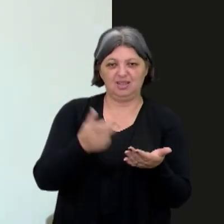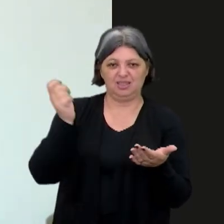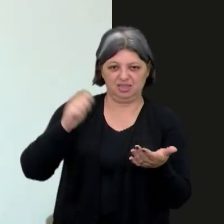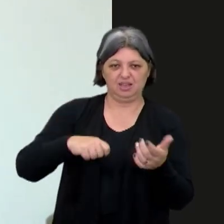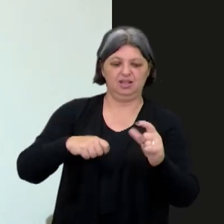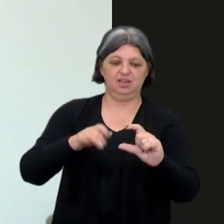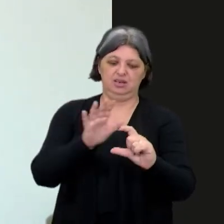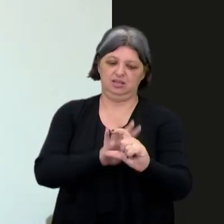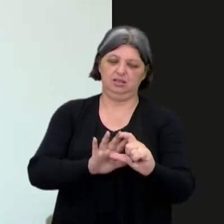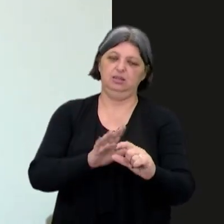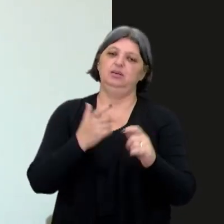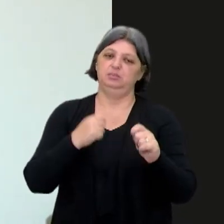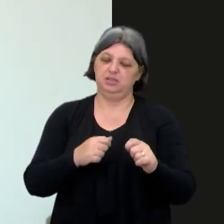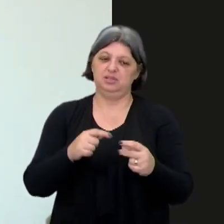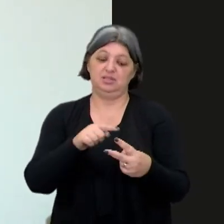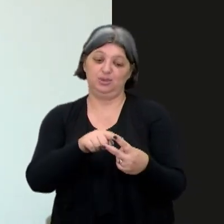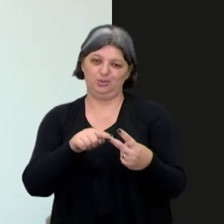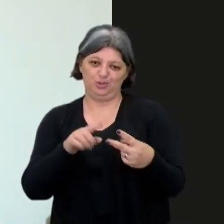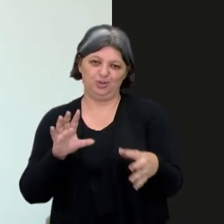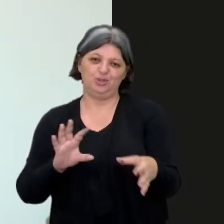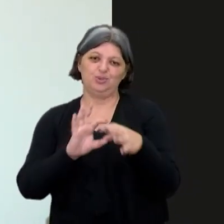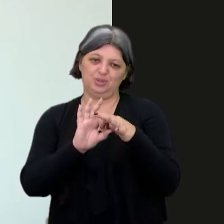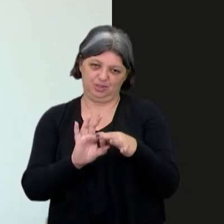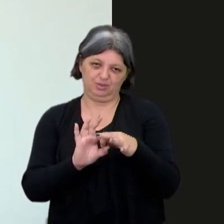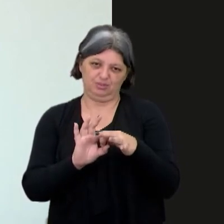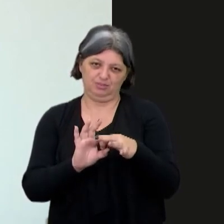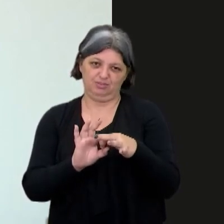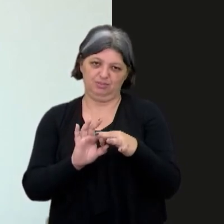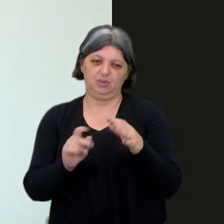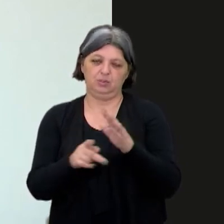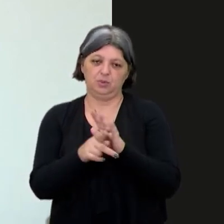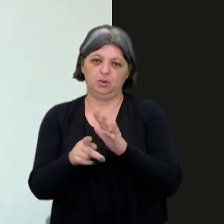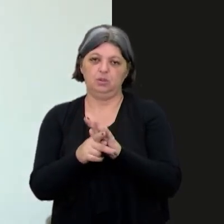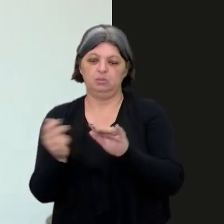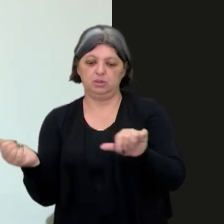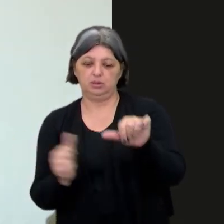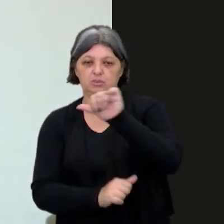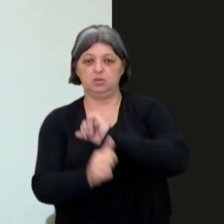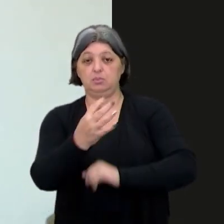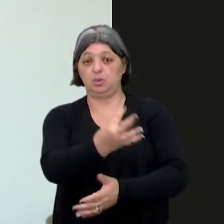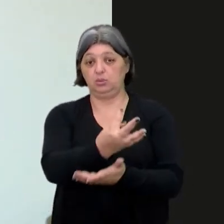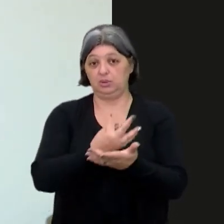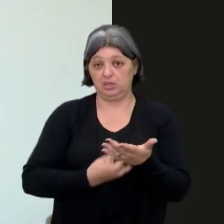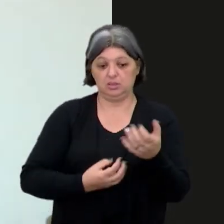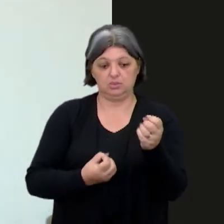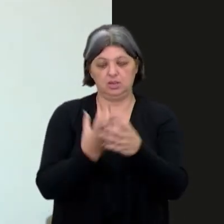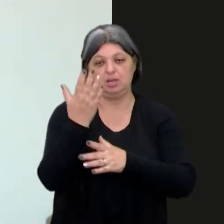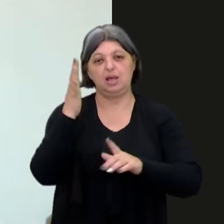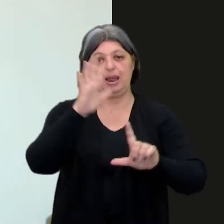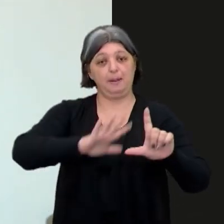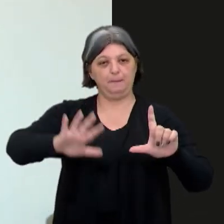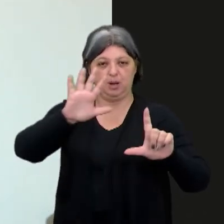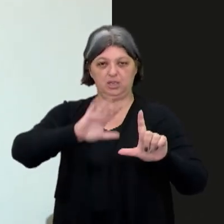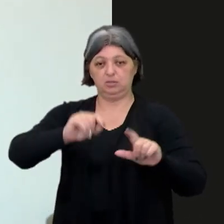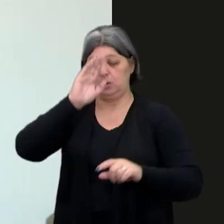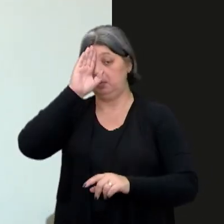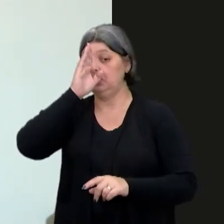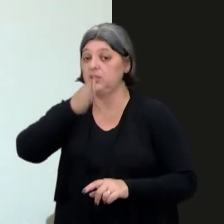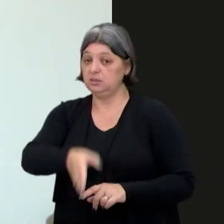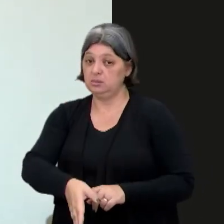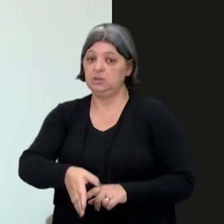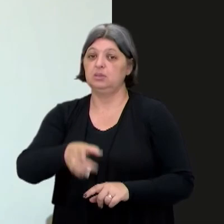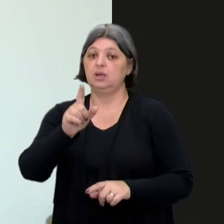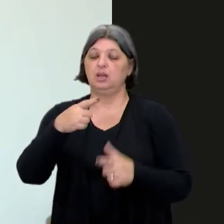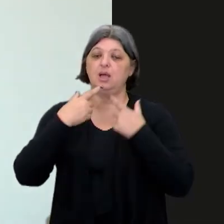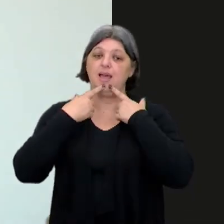dois, né? Ele tem que ter a sacada e converter isso em texto e imagem para poder construir essa charge, né? Mas o principal mesmo é a